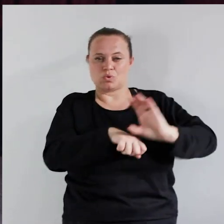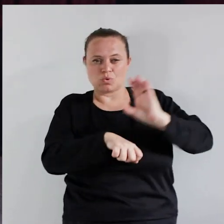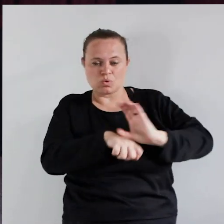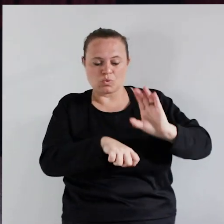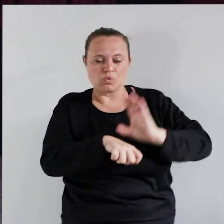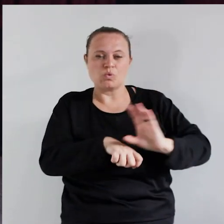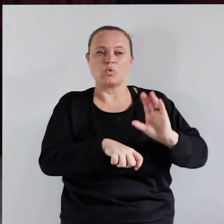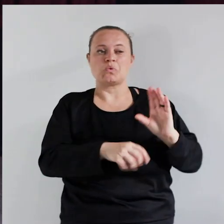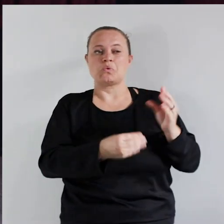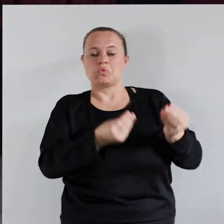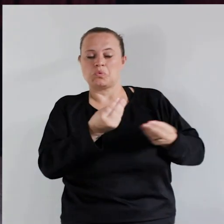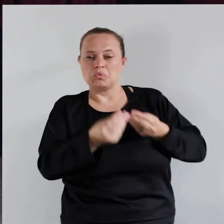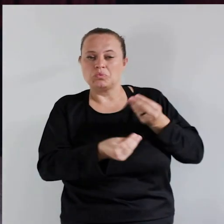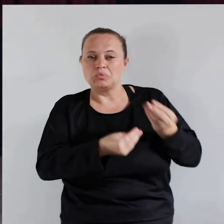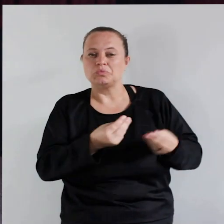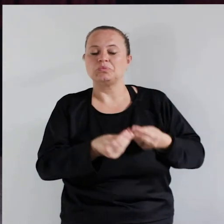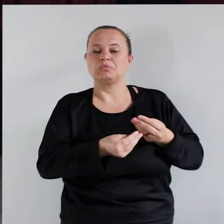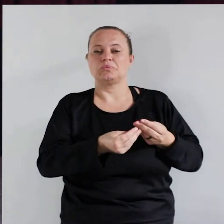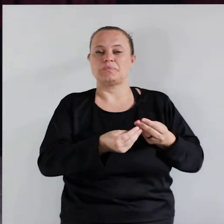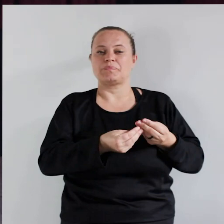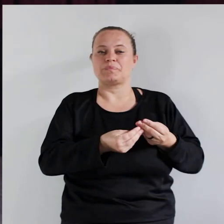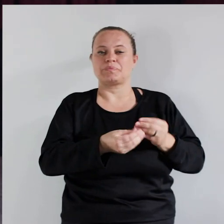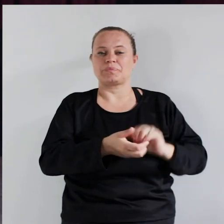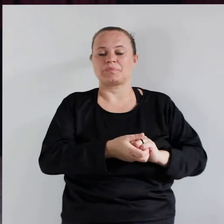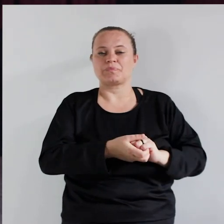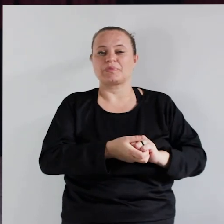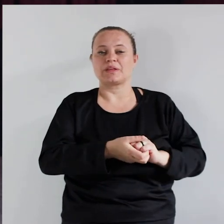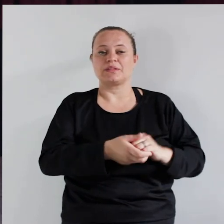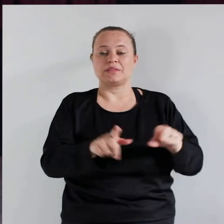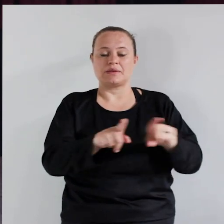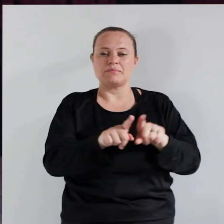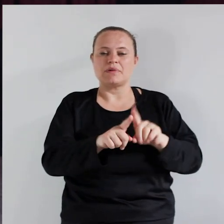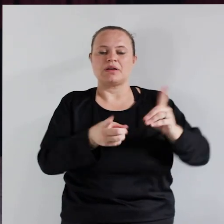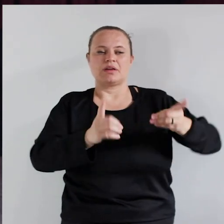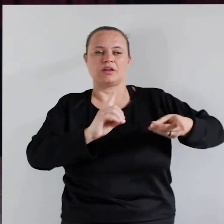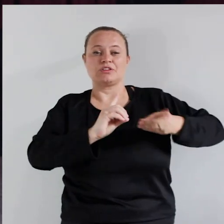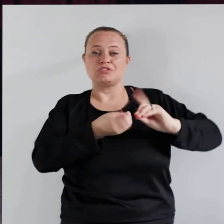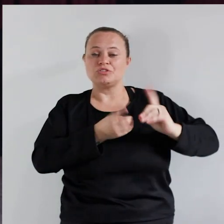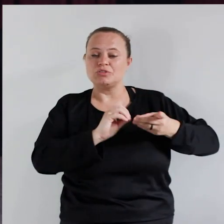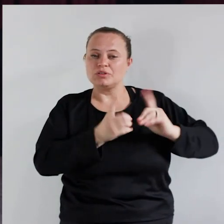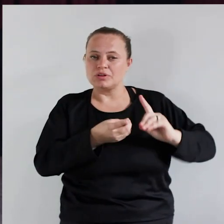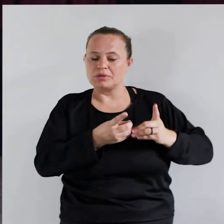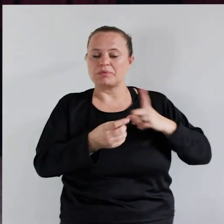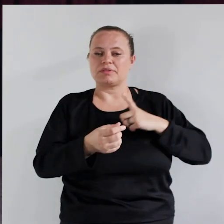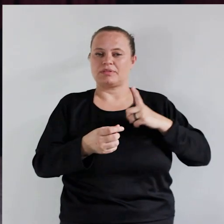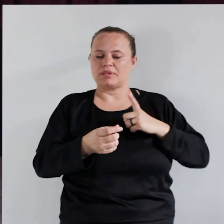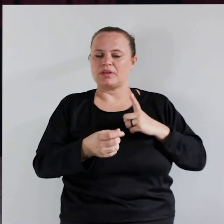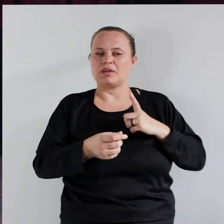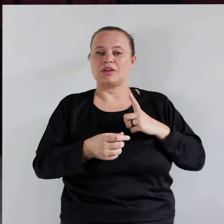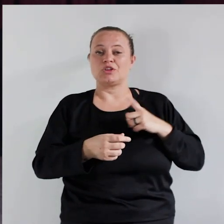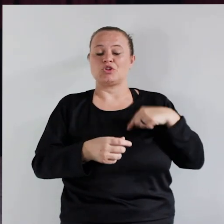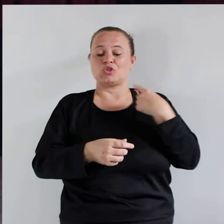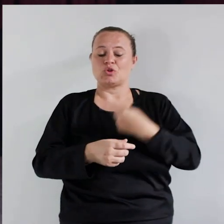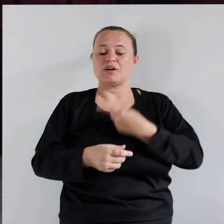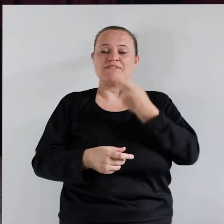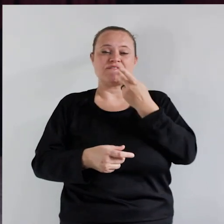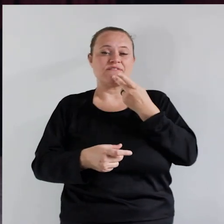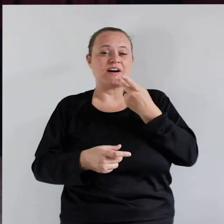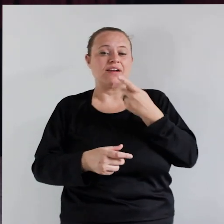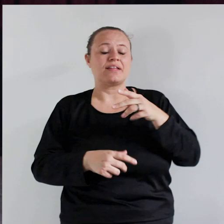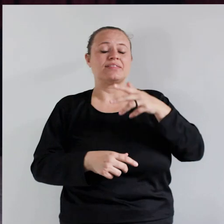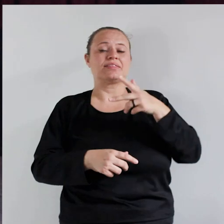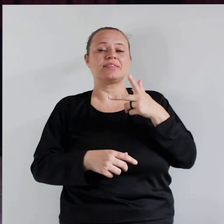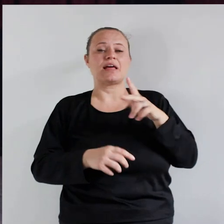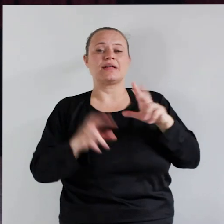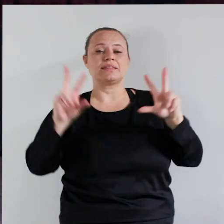conseguiam recursos, o tipo de impacto que tinham nela. Isso aí, a própria dinâmica,